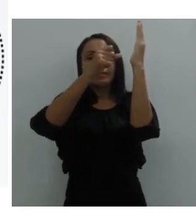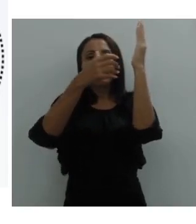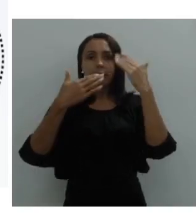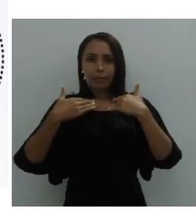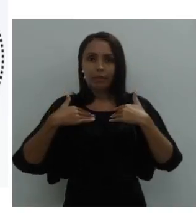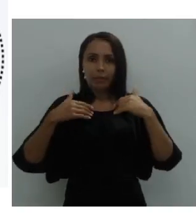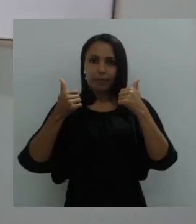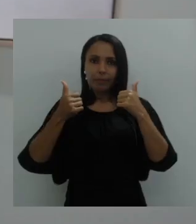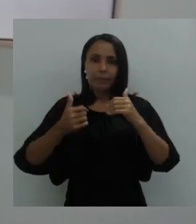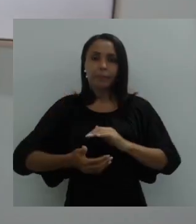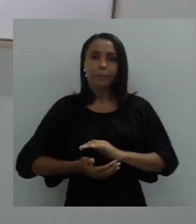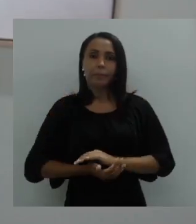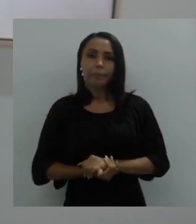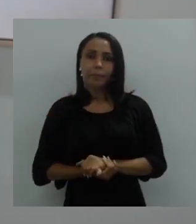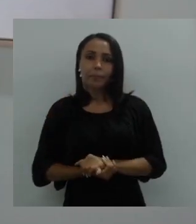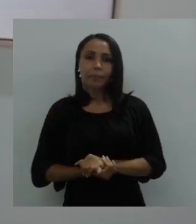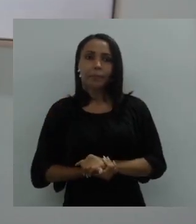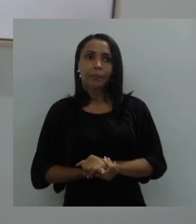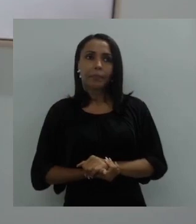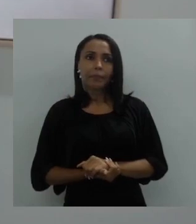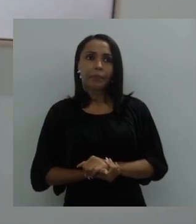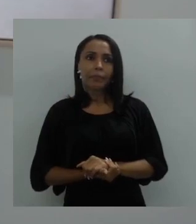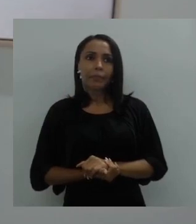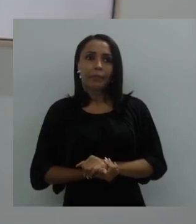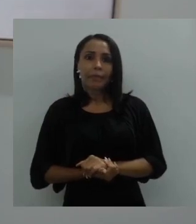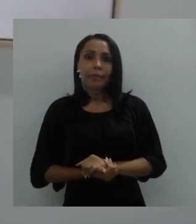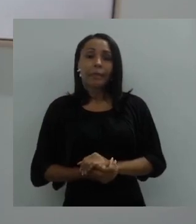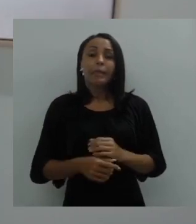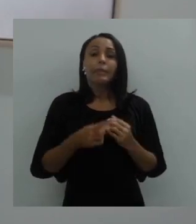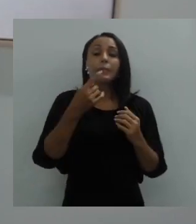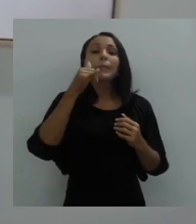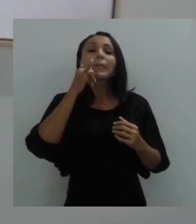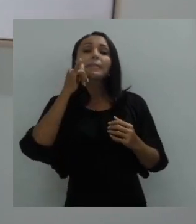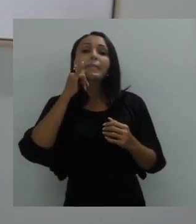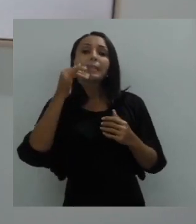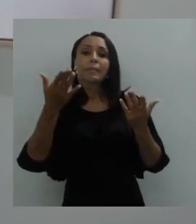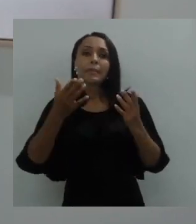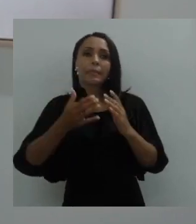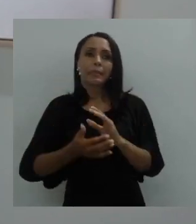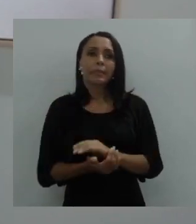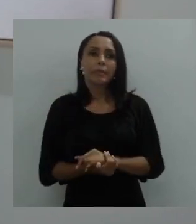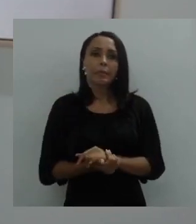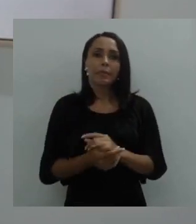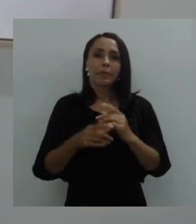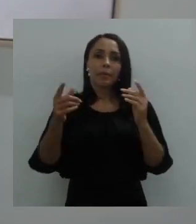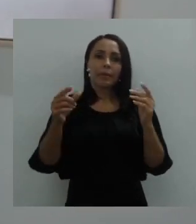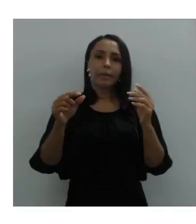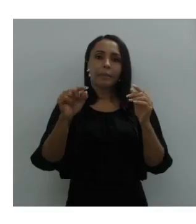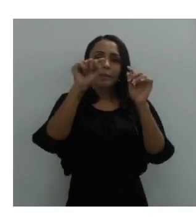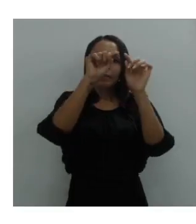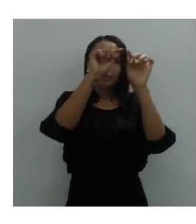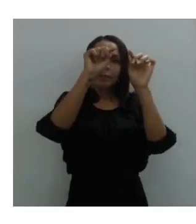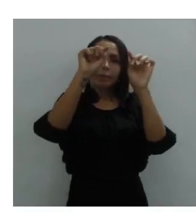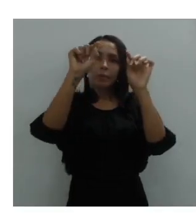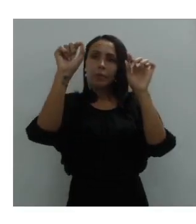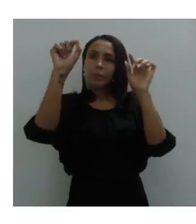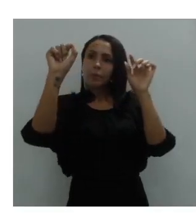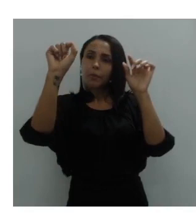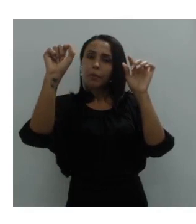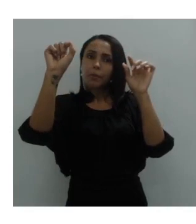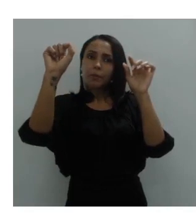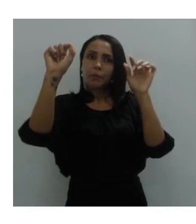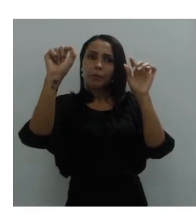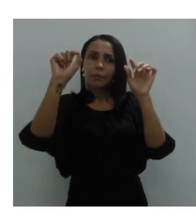Tranquilo? E aí a gente tem um exemplo aí. Vamos localizar o ponto 3 e 1. Vamos por